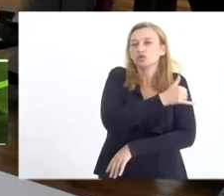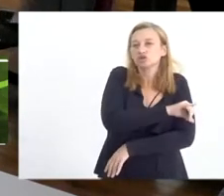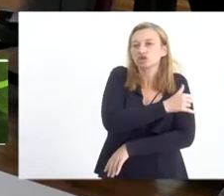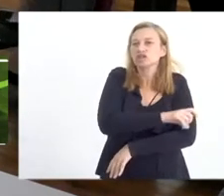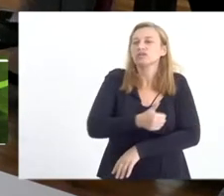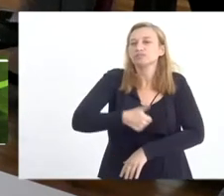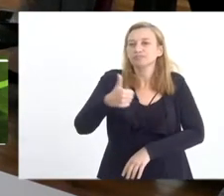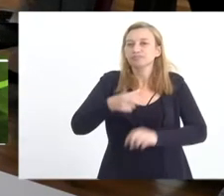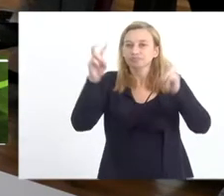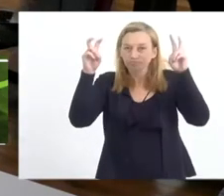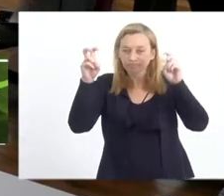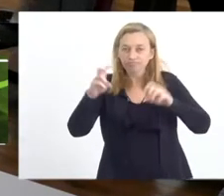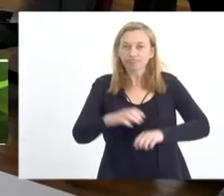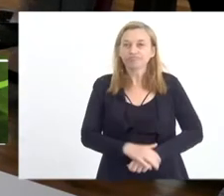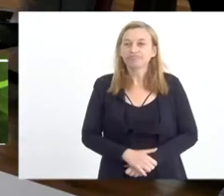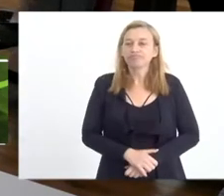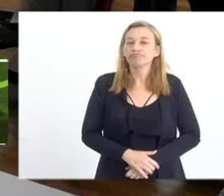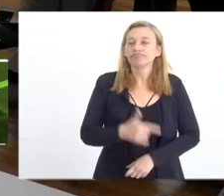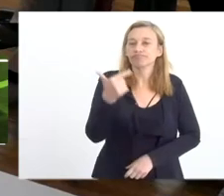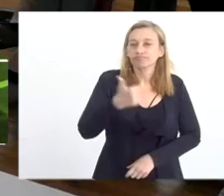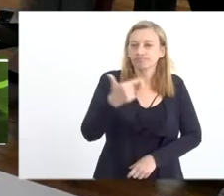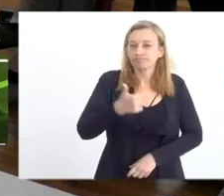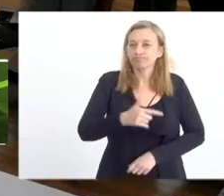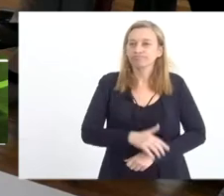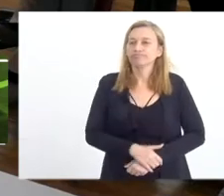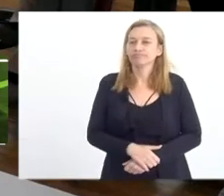né? E a segunda